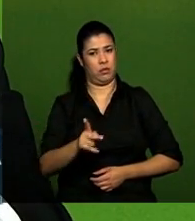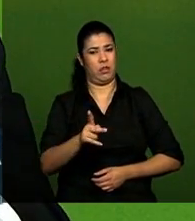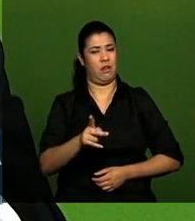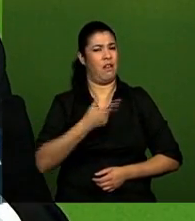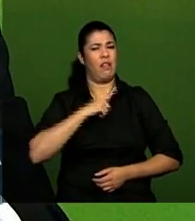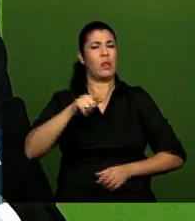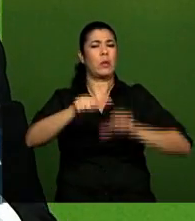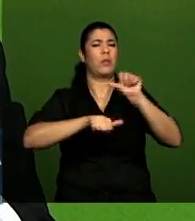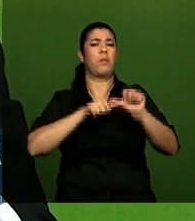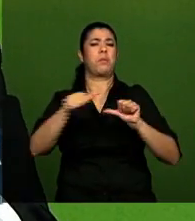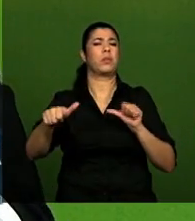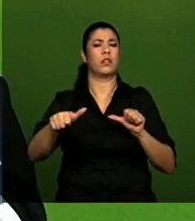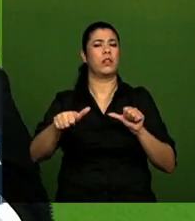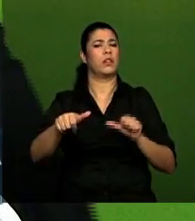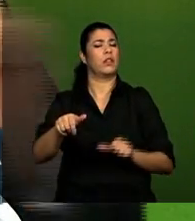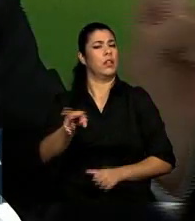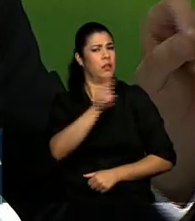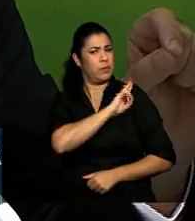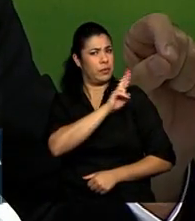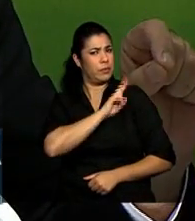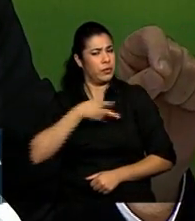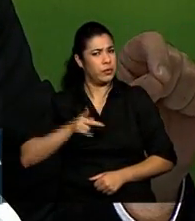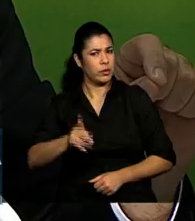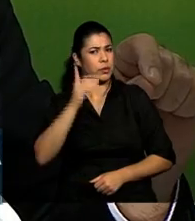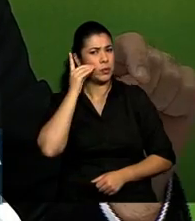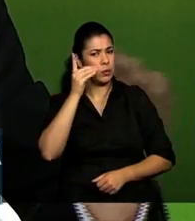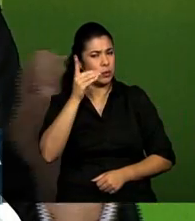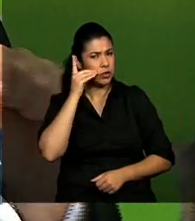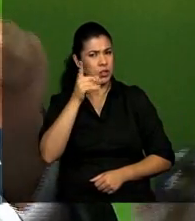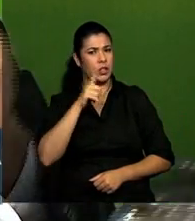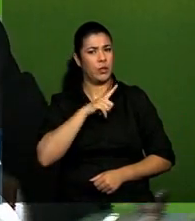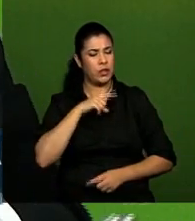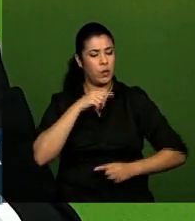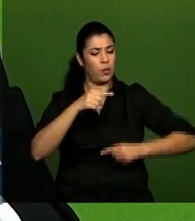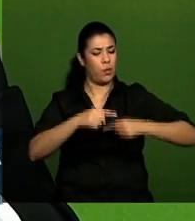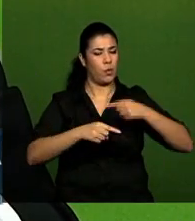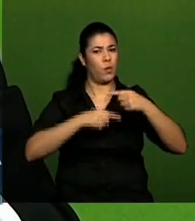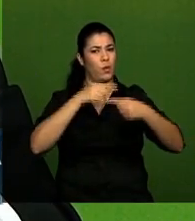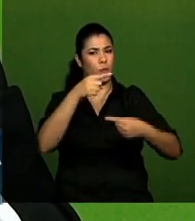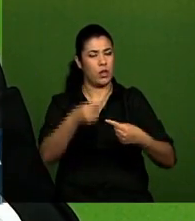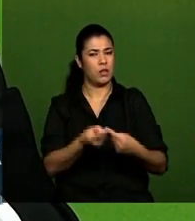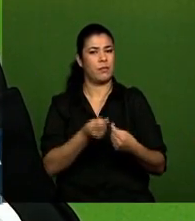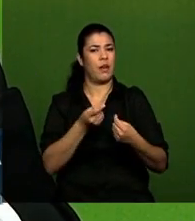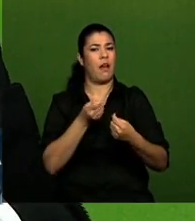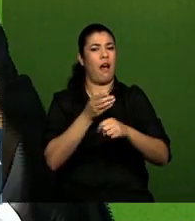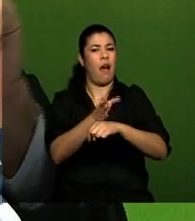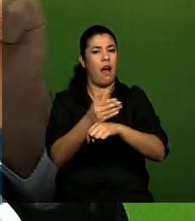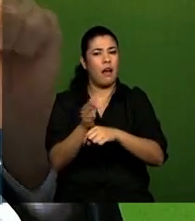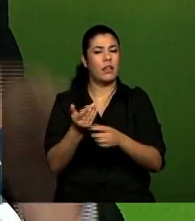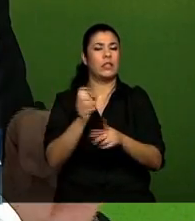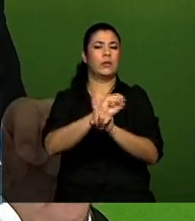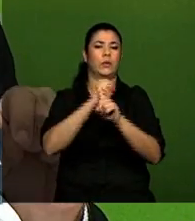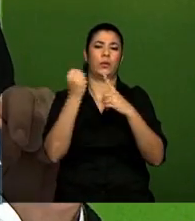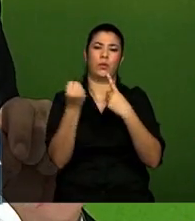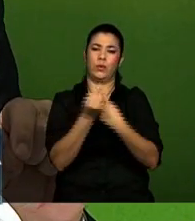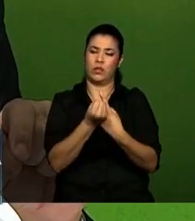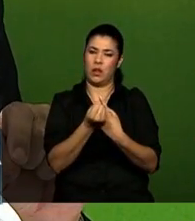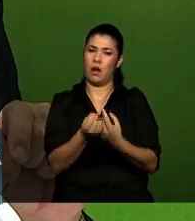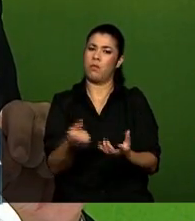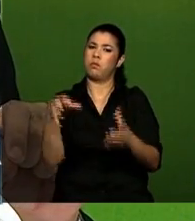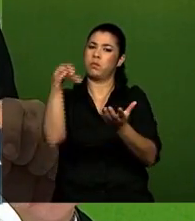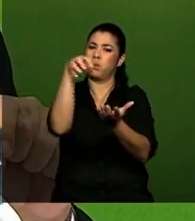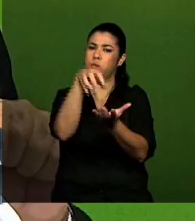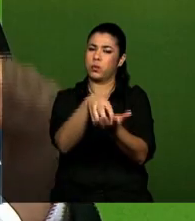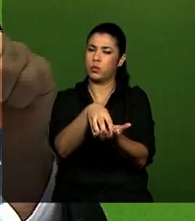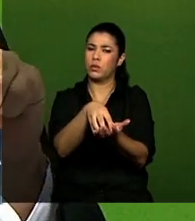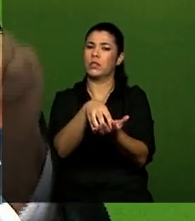compromisso da presidenta Dilma russef em relação a uma rota de desenvolvimento com inclusão social com qualidade de program